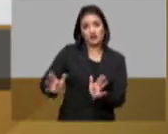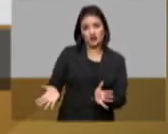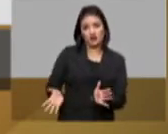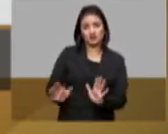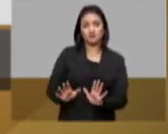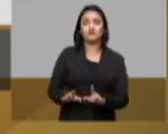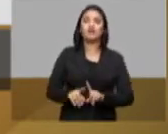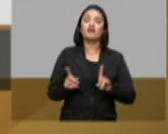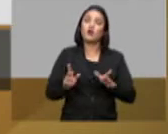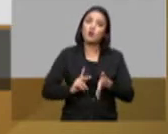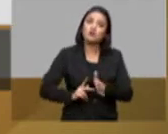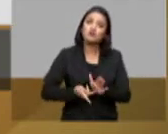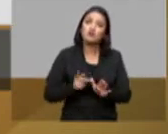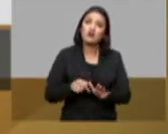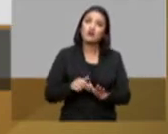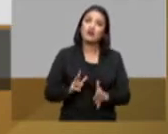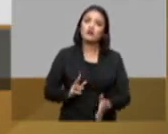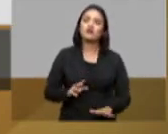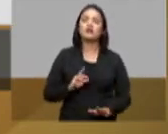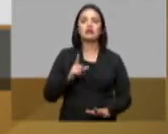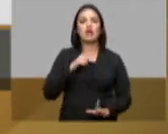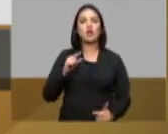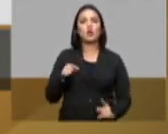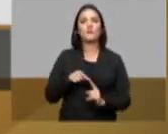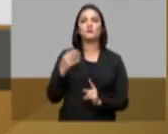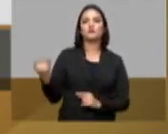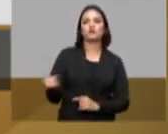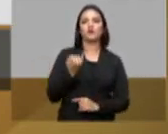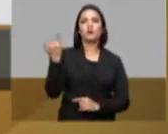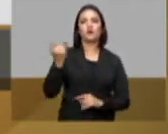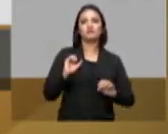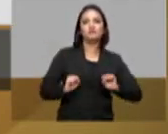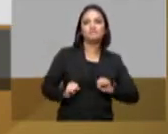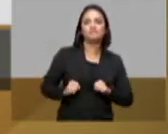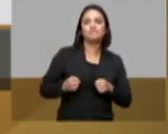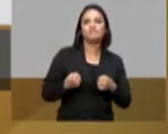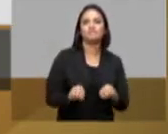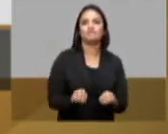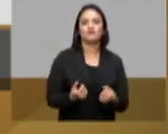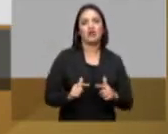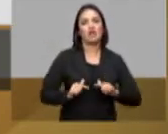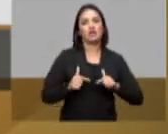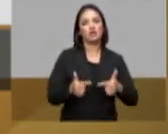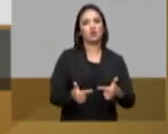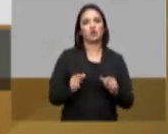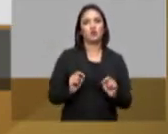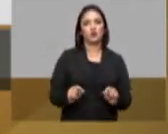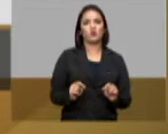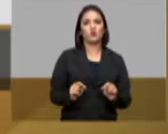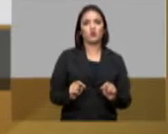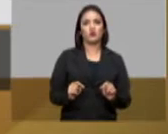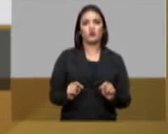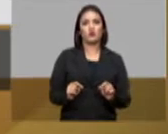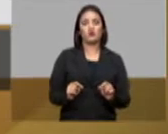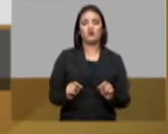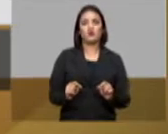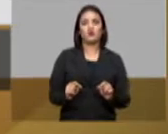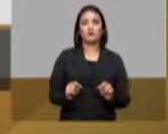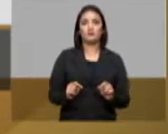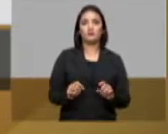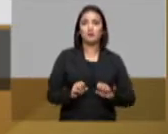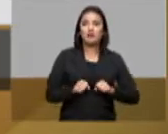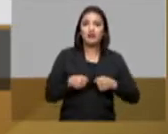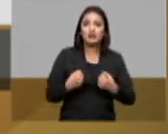uma missão importante e que atua de forma bastante proativa em relação à defesa